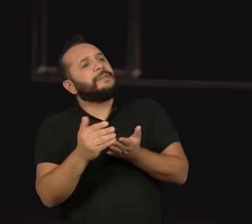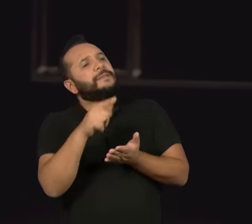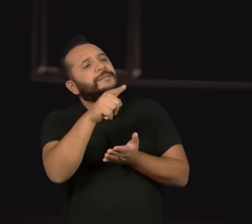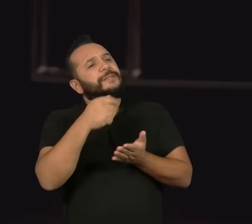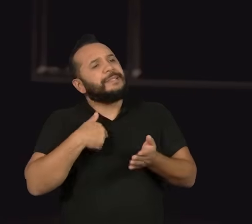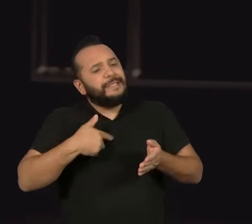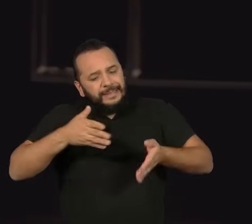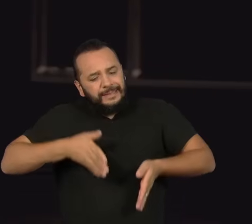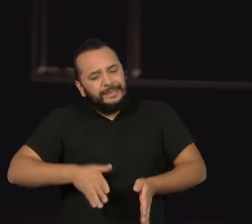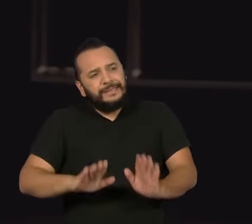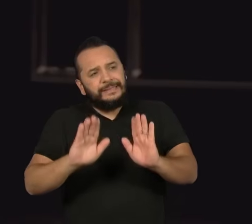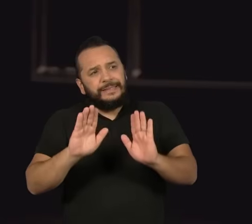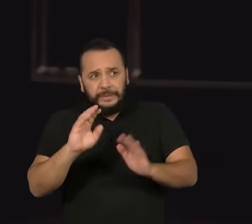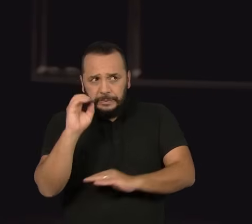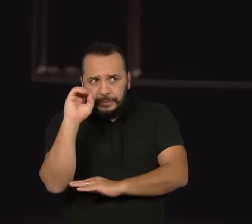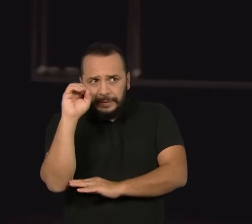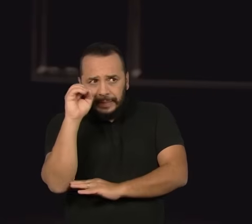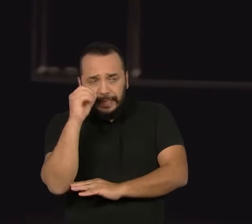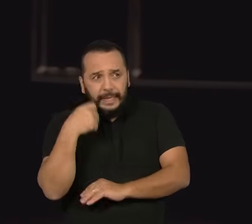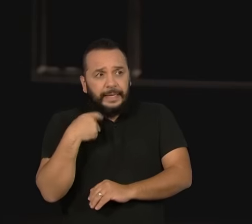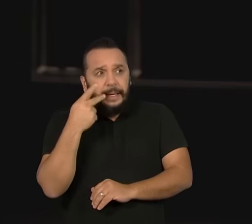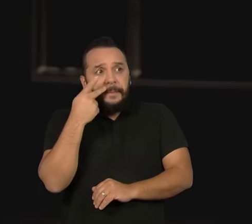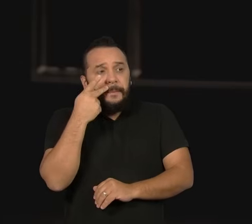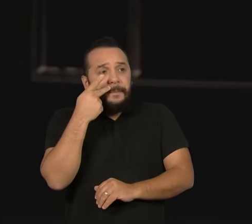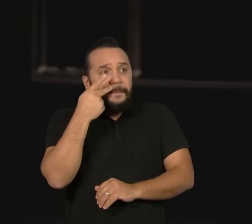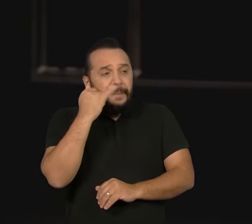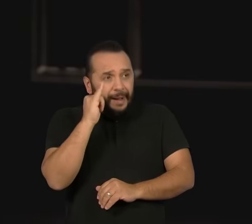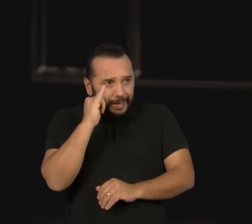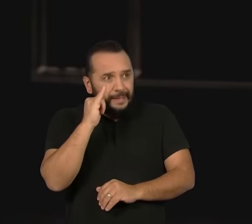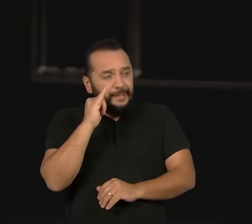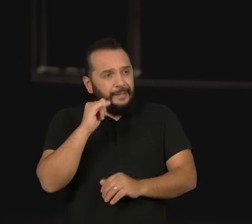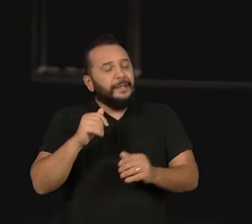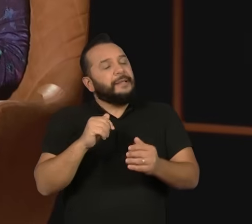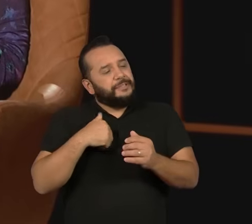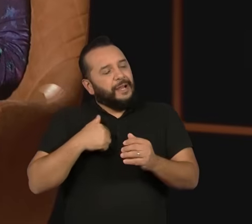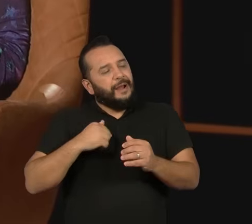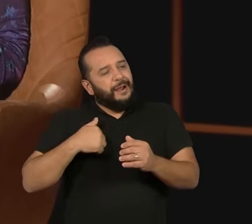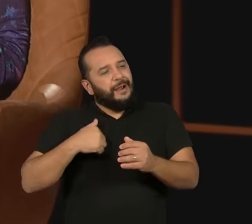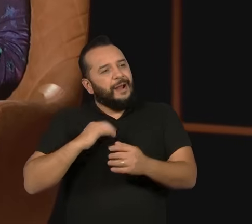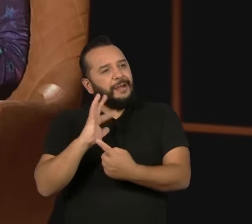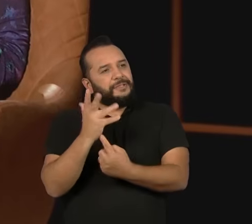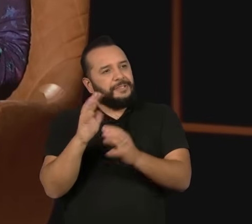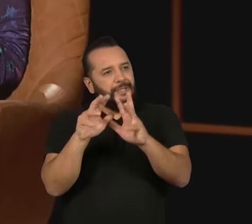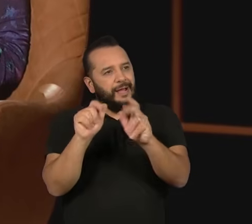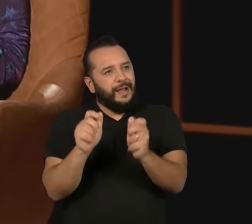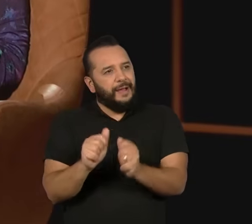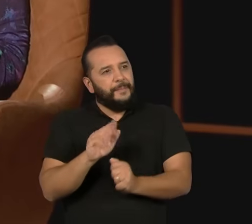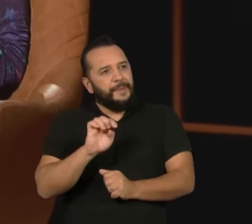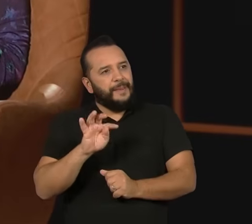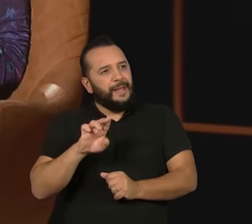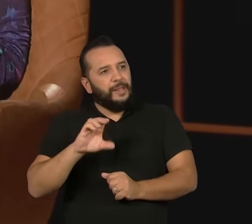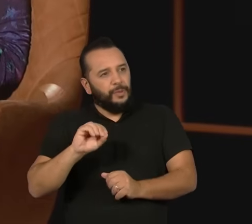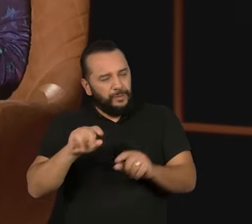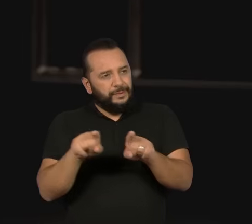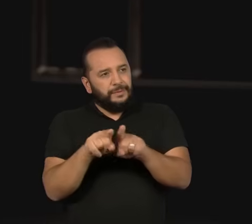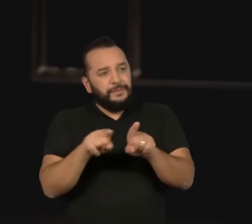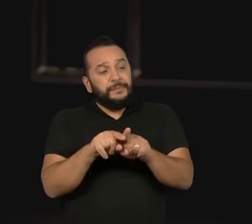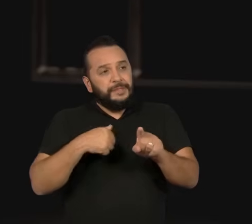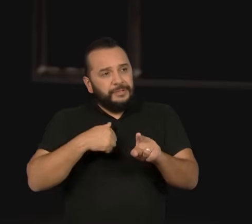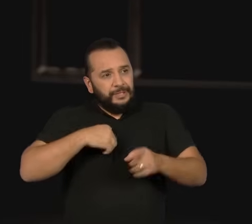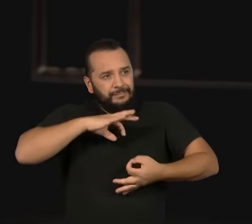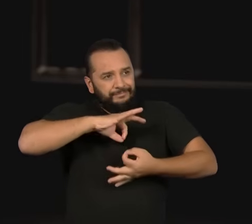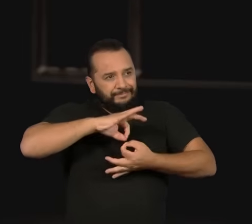é de Porto Alegre, filha do compositor e artista plástico Bebeto Alves e da astróloga Cláudia Lisboa. Sim.